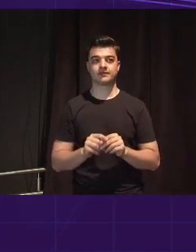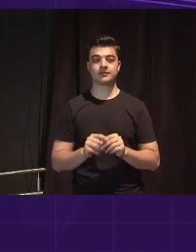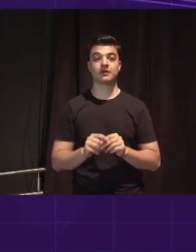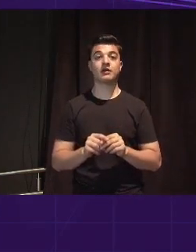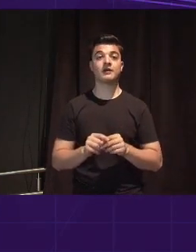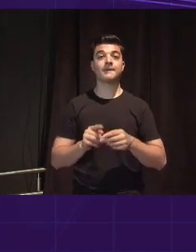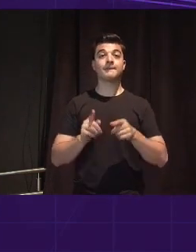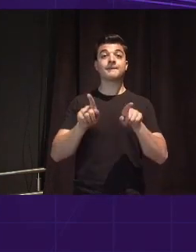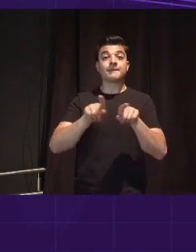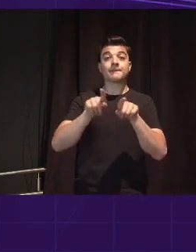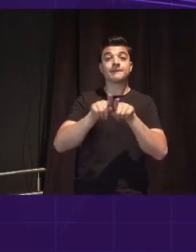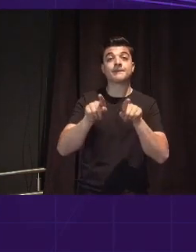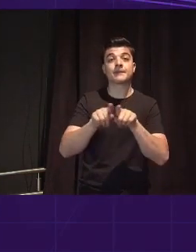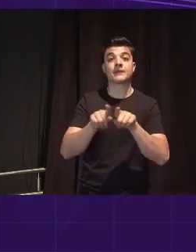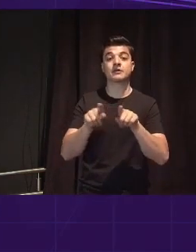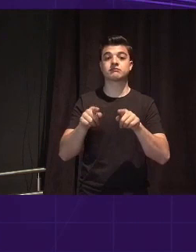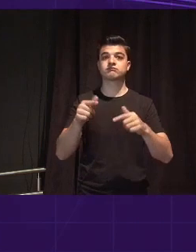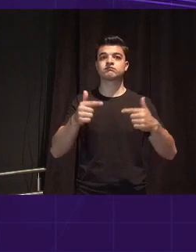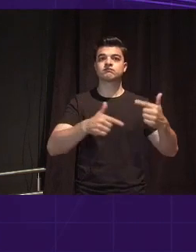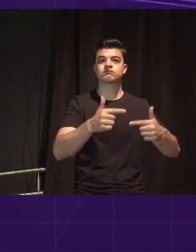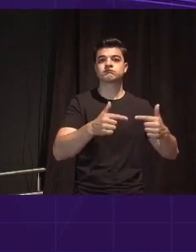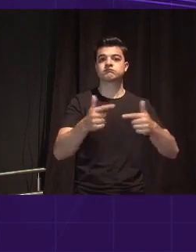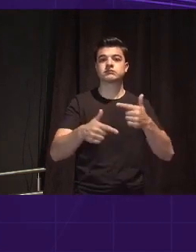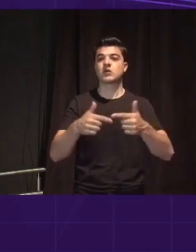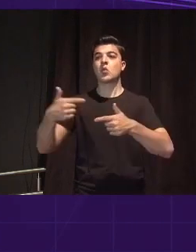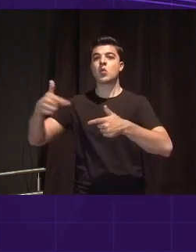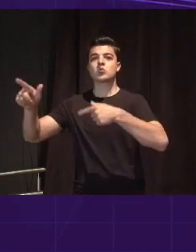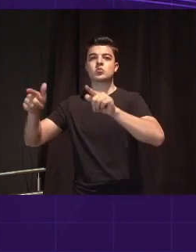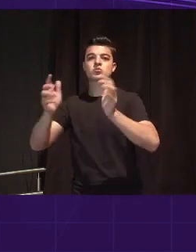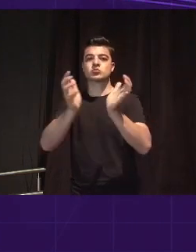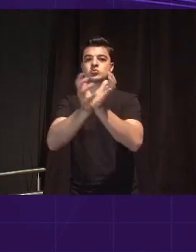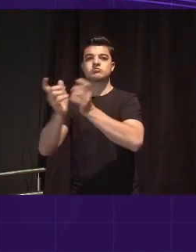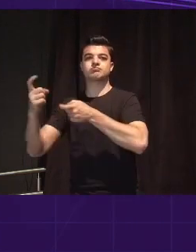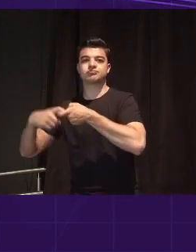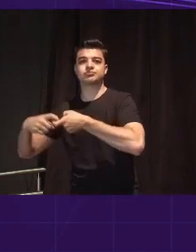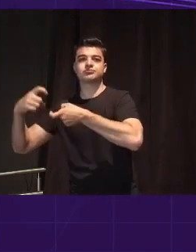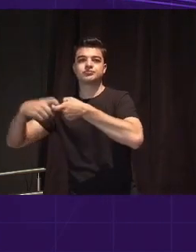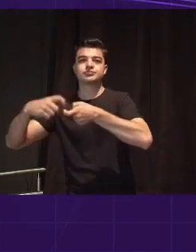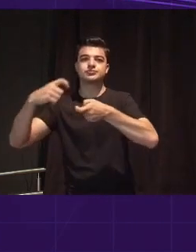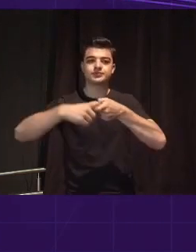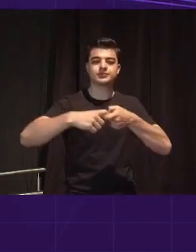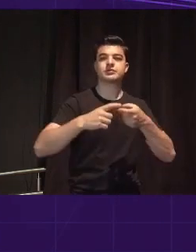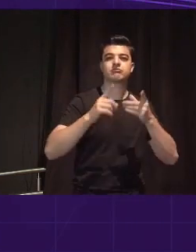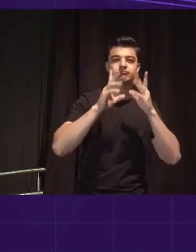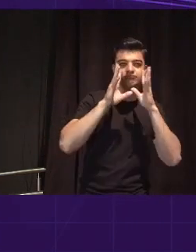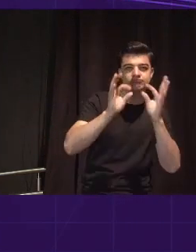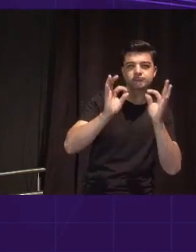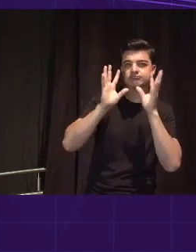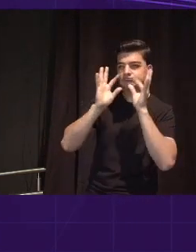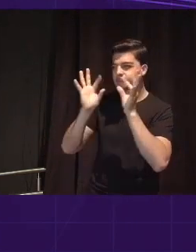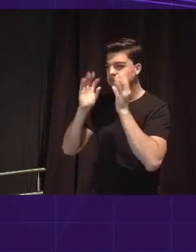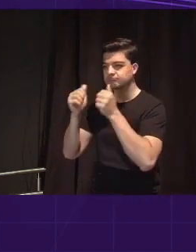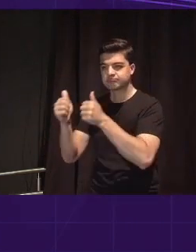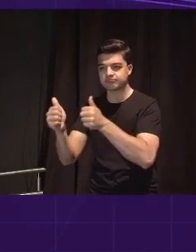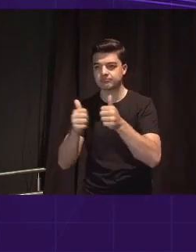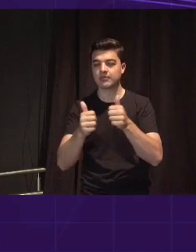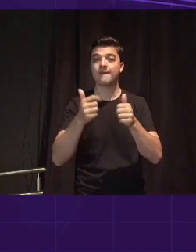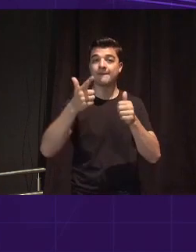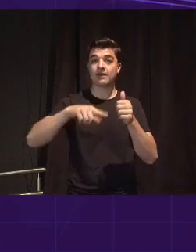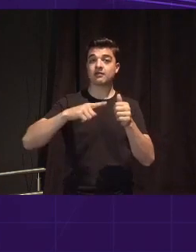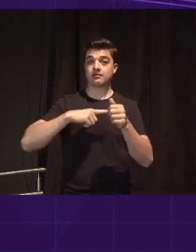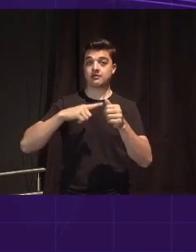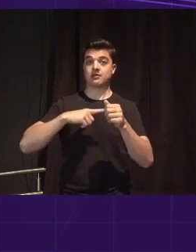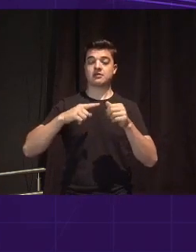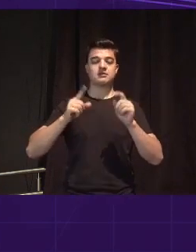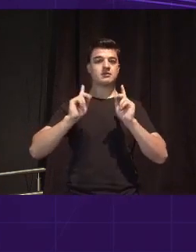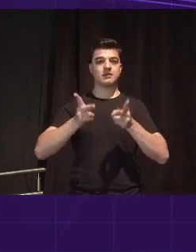para fazer um acompanhamento tático das nossas alianças. Existe também uma reunião mensal que a gente chama de reunião de projeto cross,